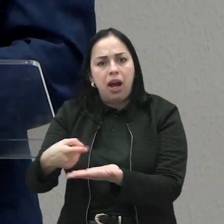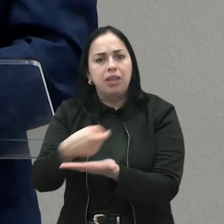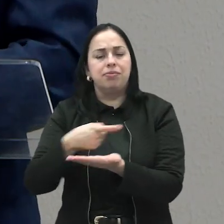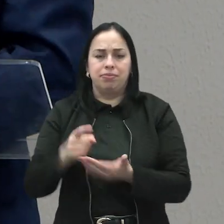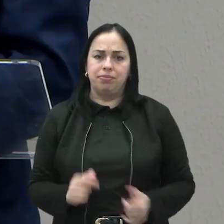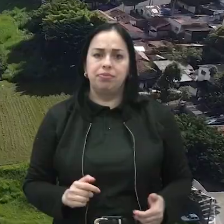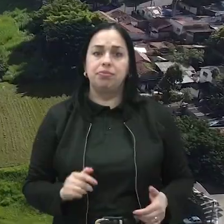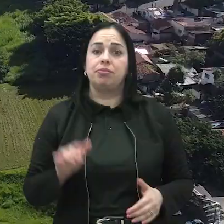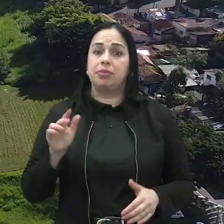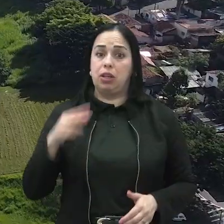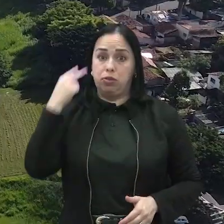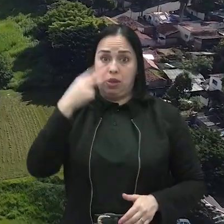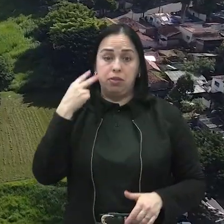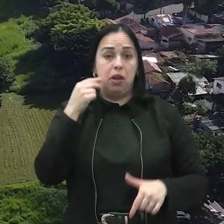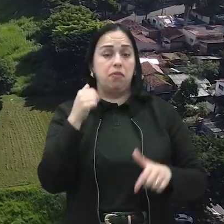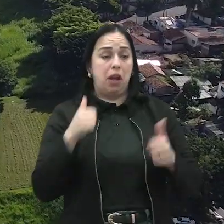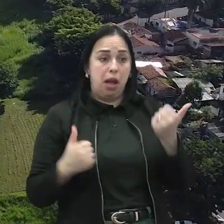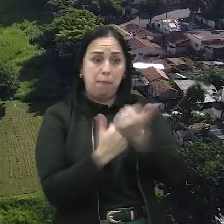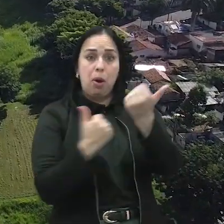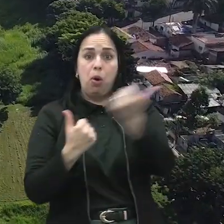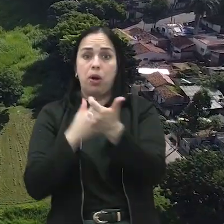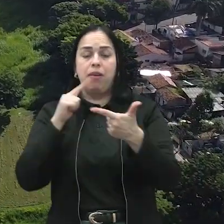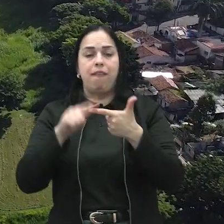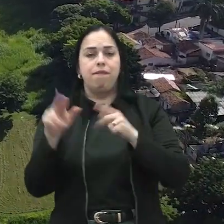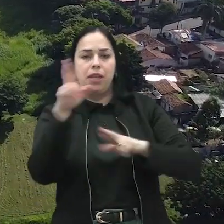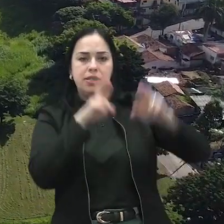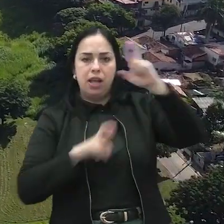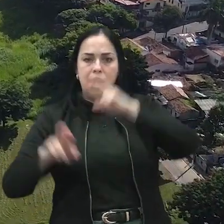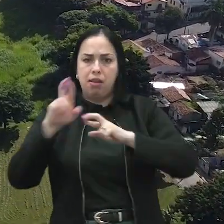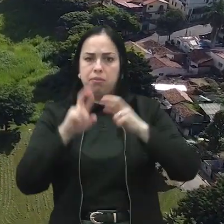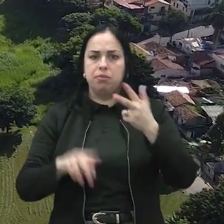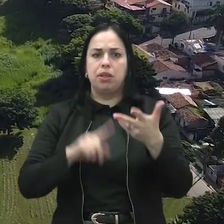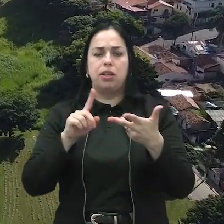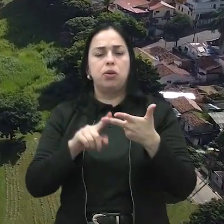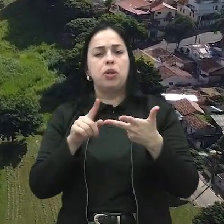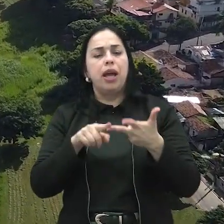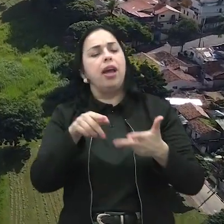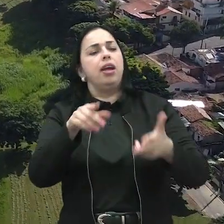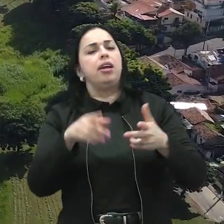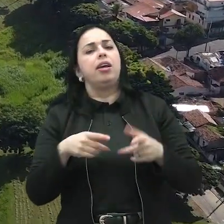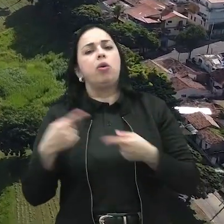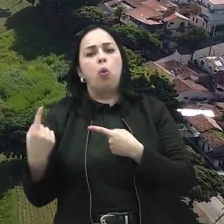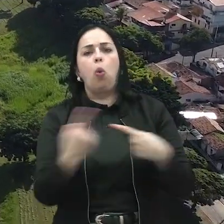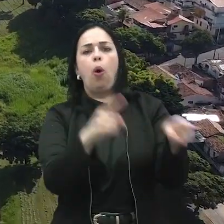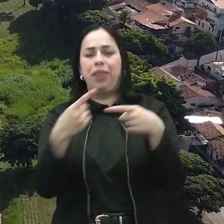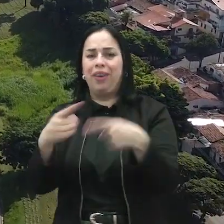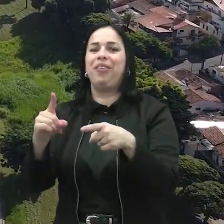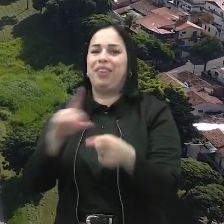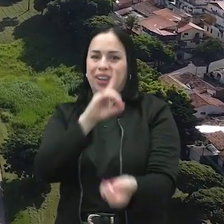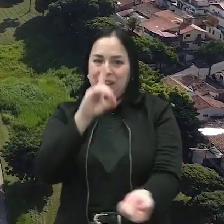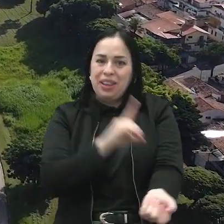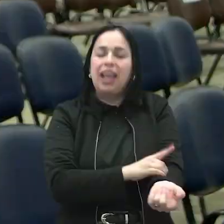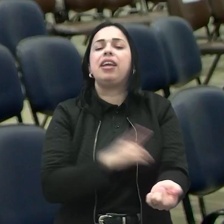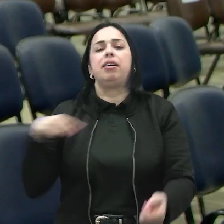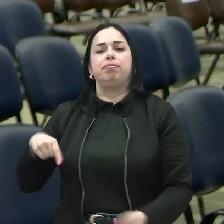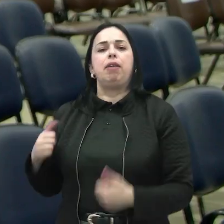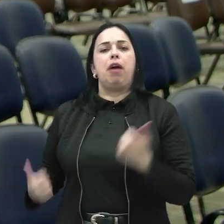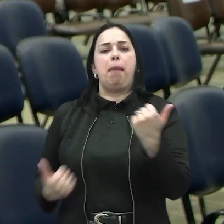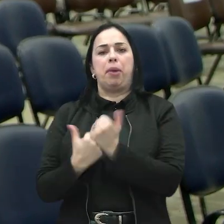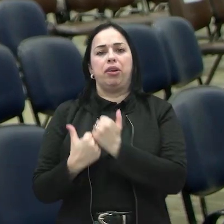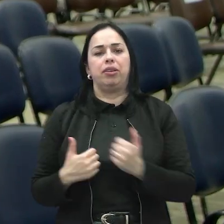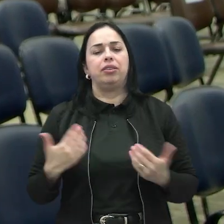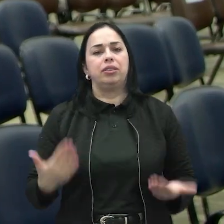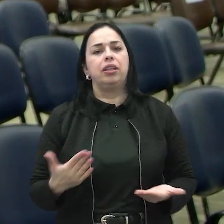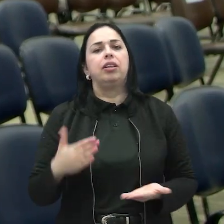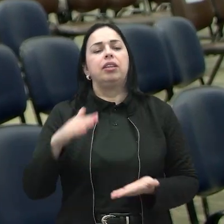o Legislativo deve seguir no trabalho de apoio, fiscalização e incentivo a práticas de combate. A Câmara Municipal